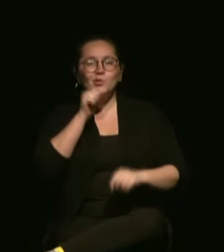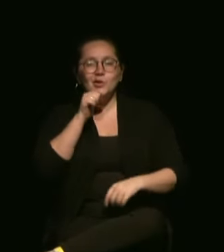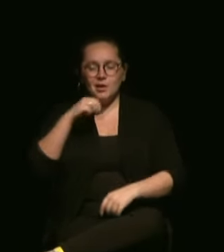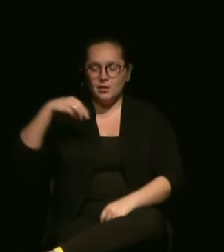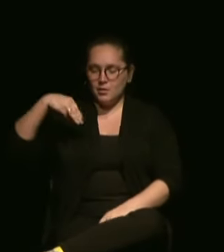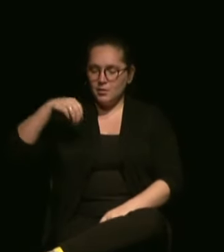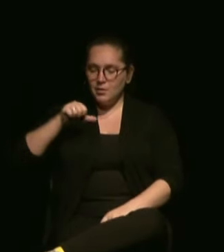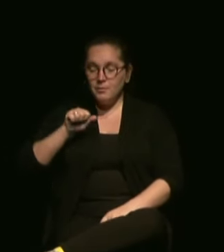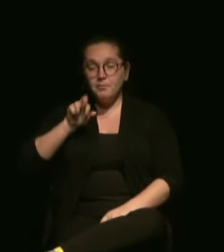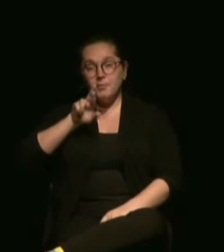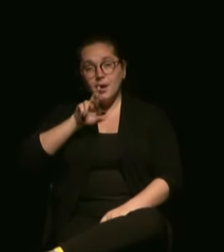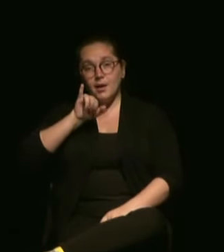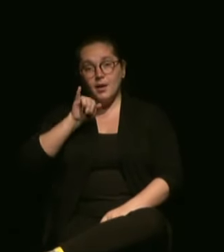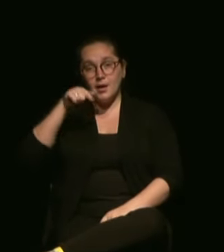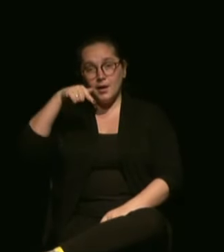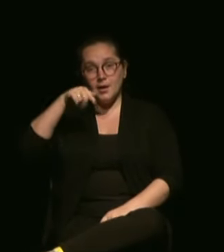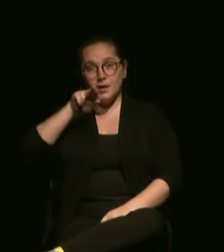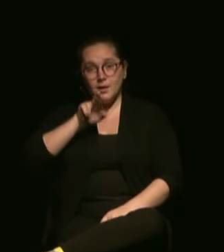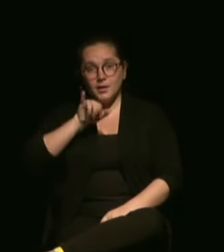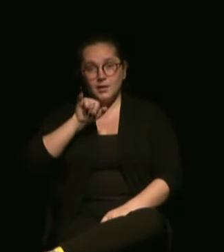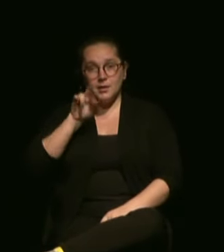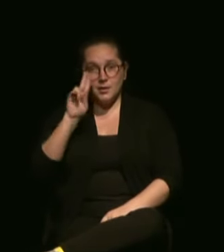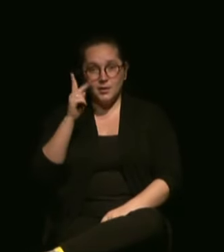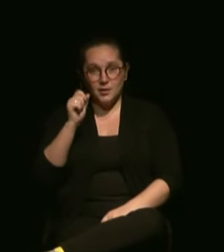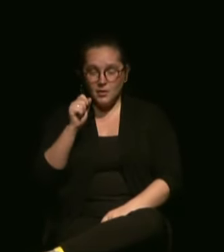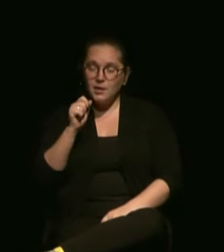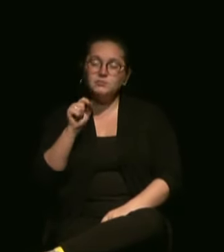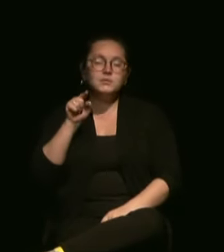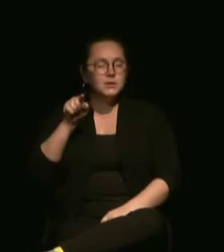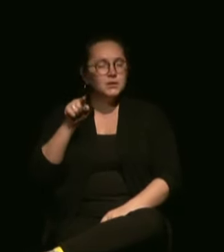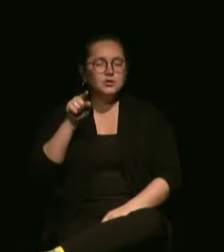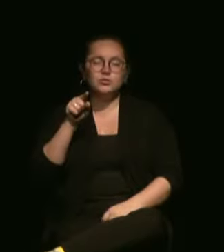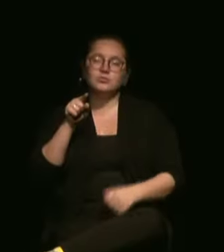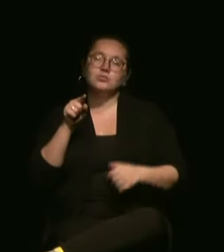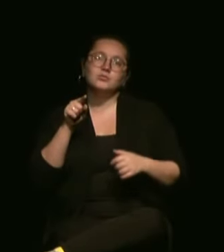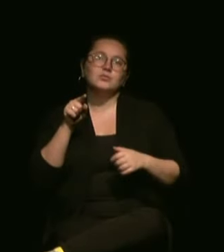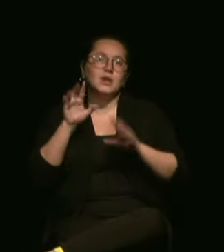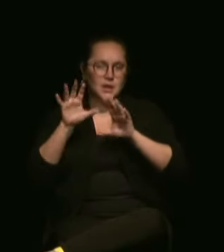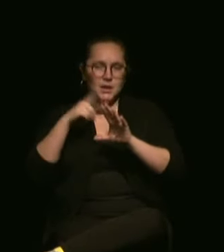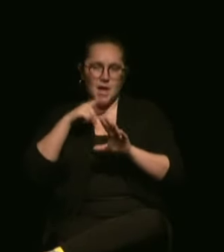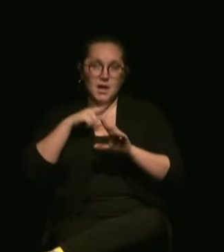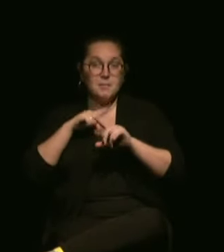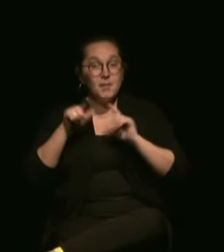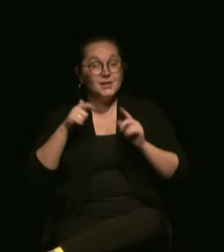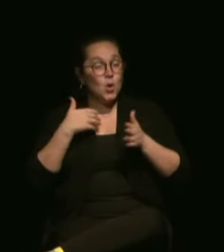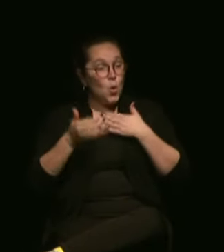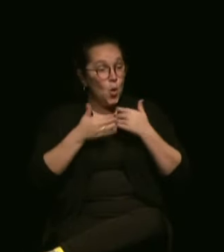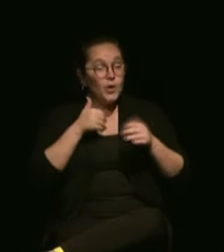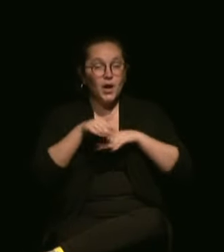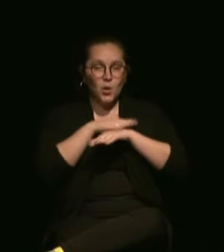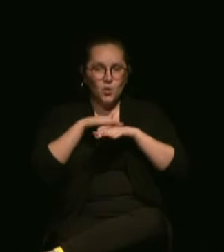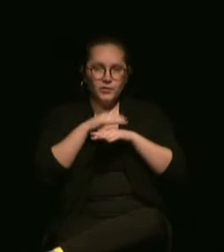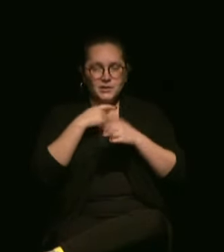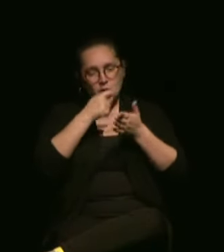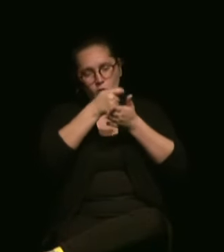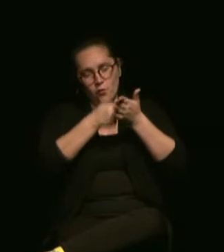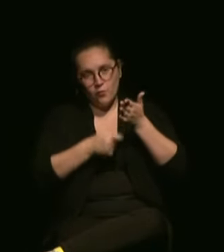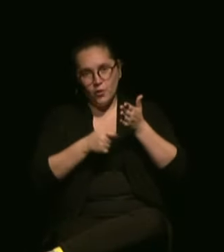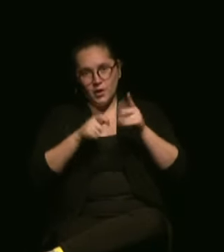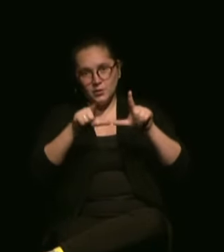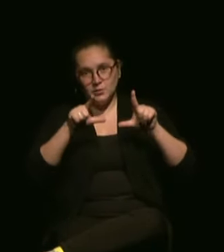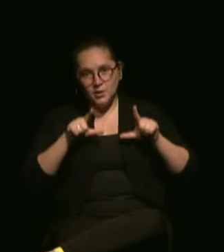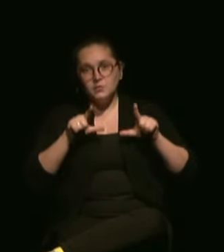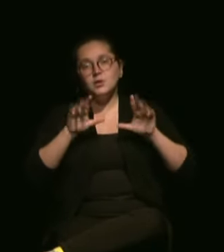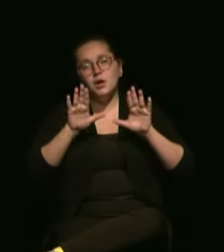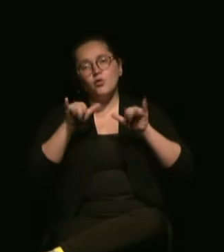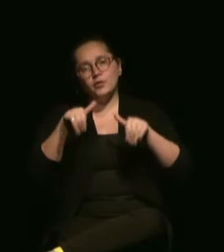isso vale para qualquer conversa que o Coutinho tenha tido em qualquer filme dele. Eu vou ler esse trecho e eu vou